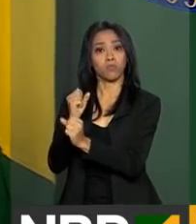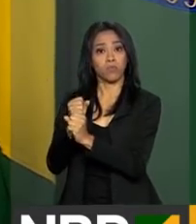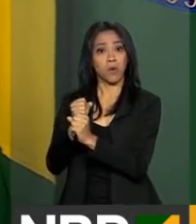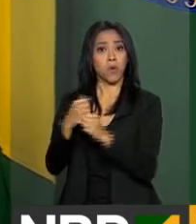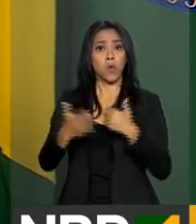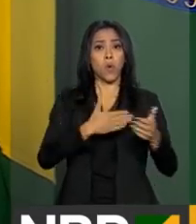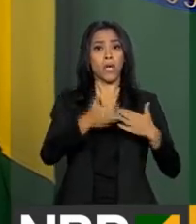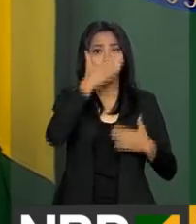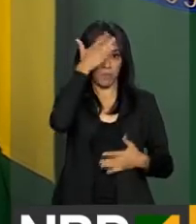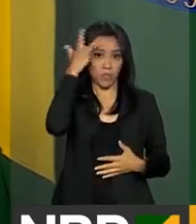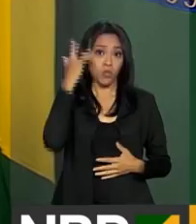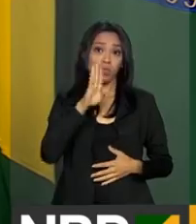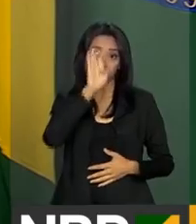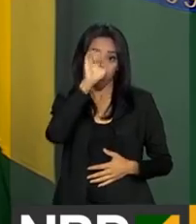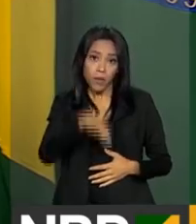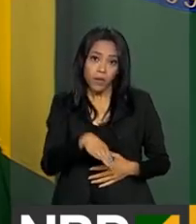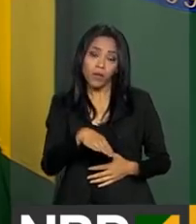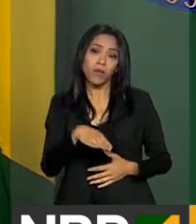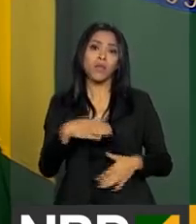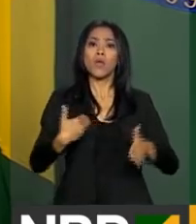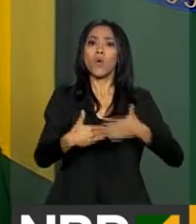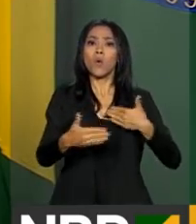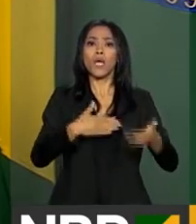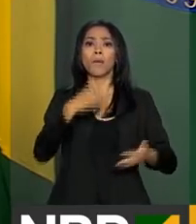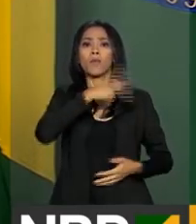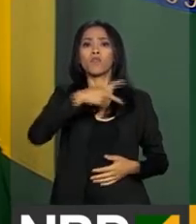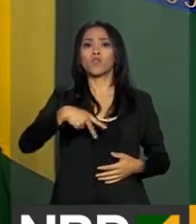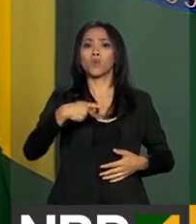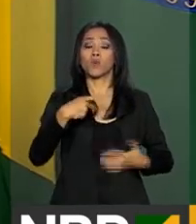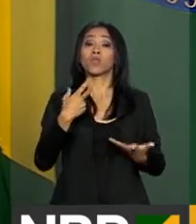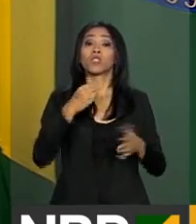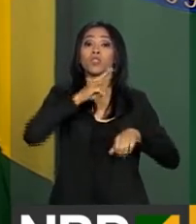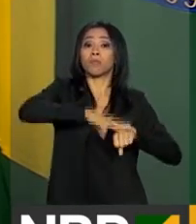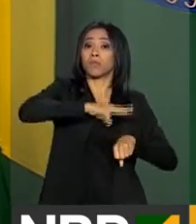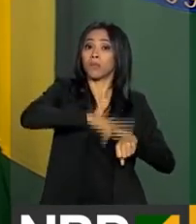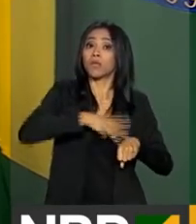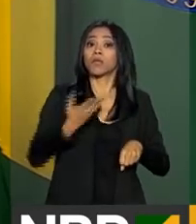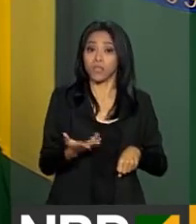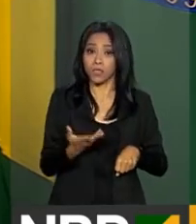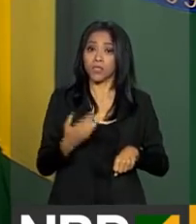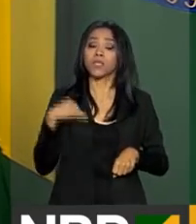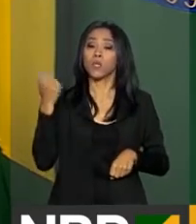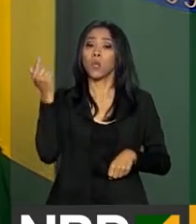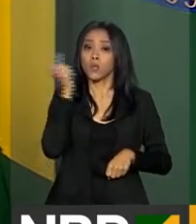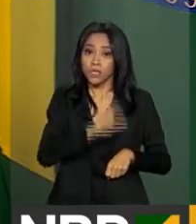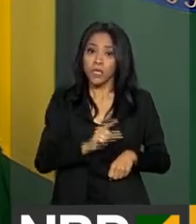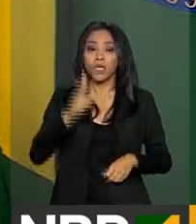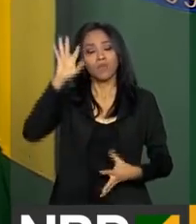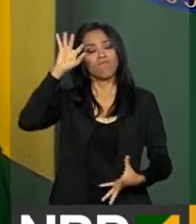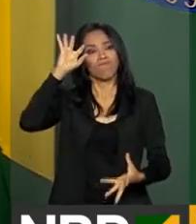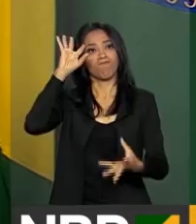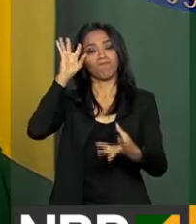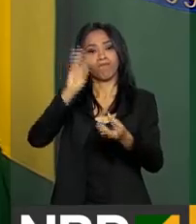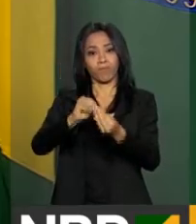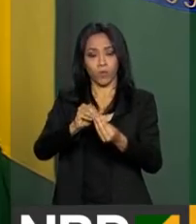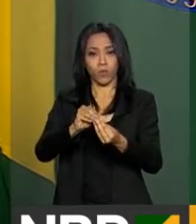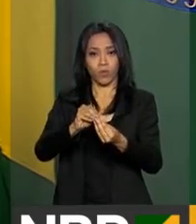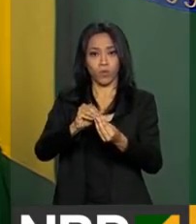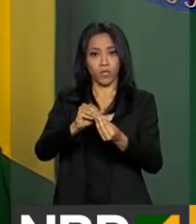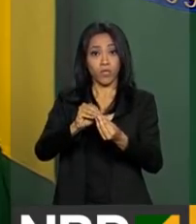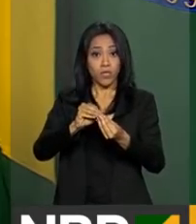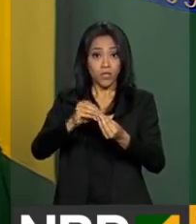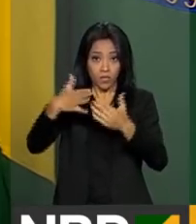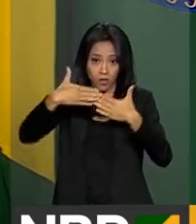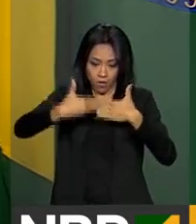bem qualquer professor de matemática consegue concluir que ao